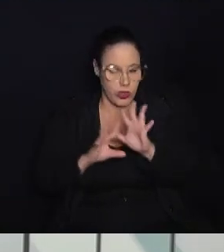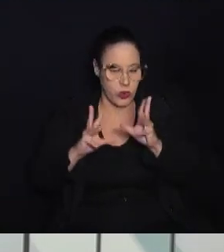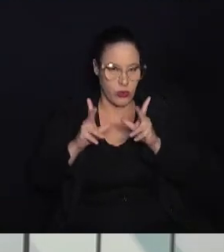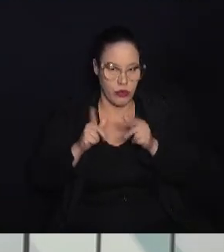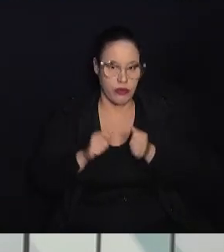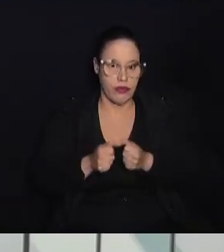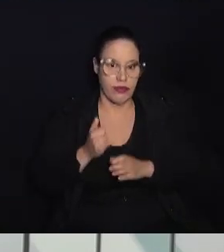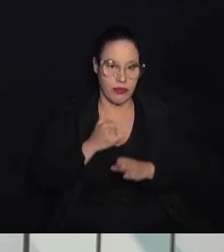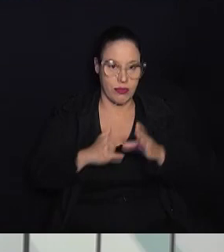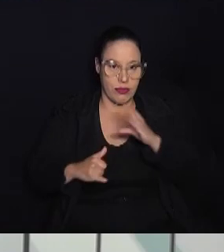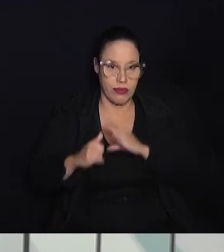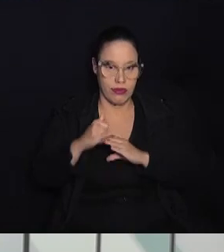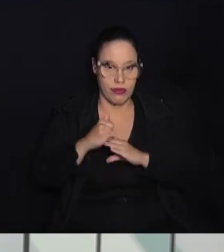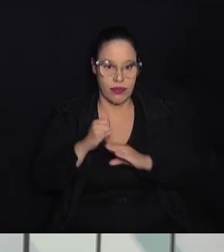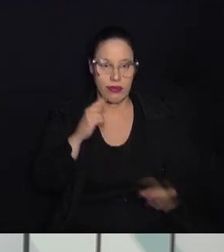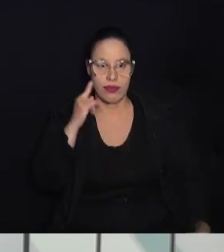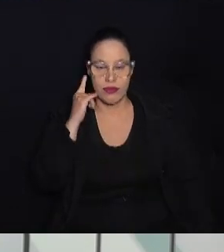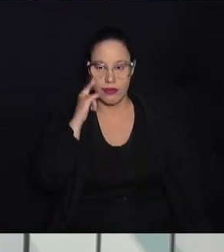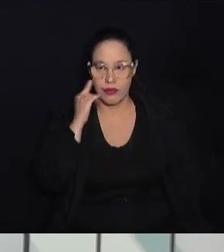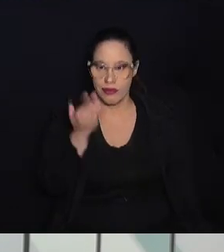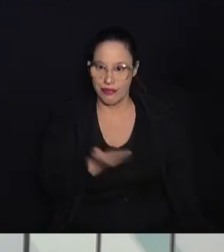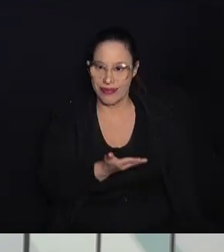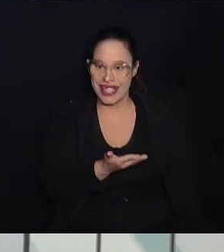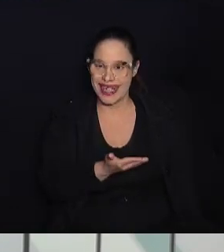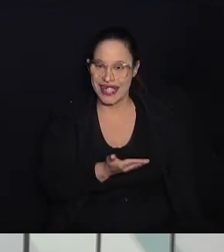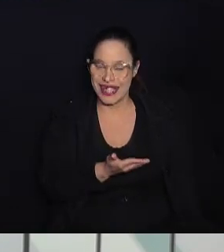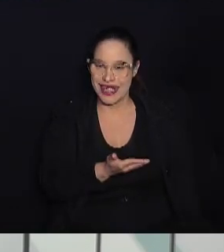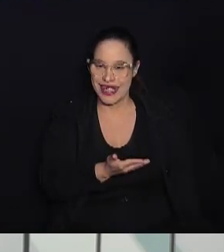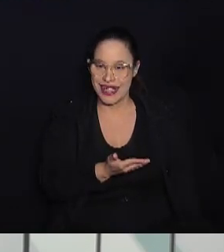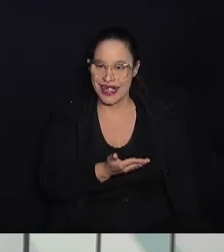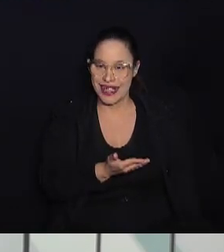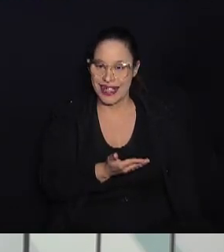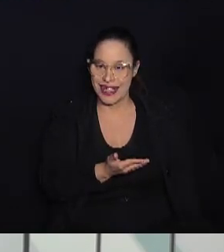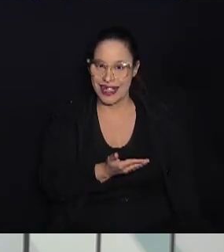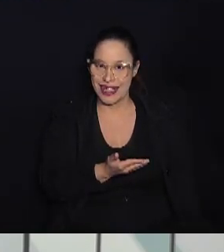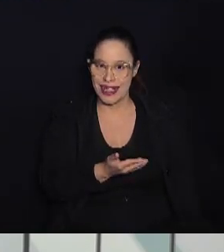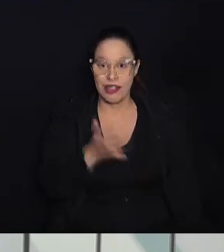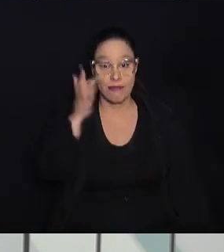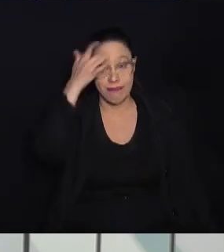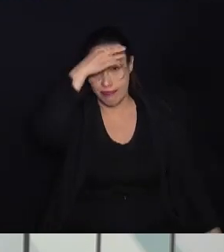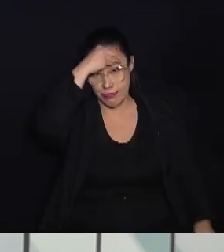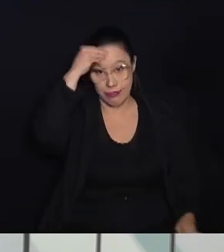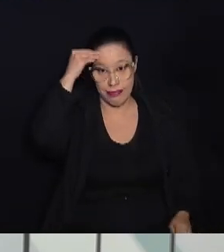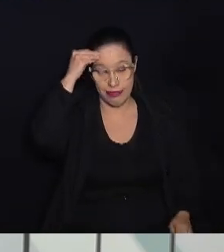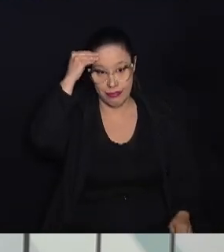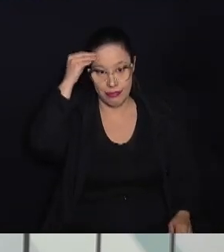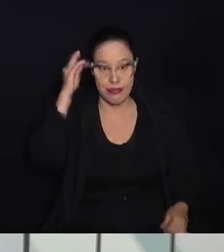conferir todos os quadros da nossa programação no YouTube da TV Câmara Campinas e